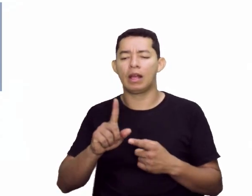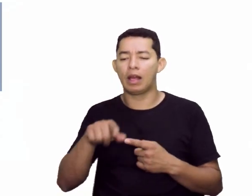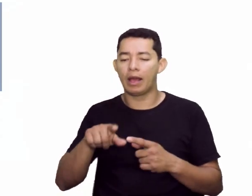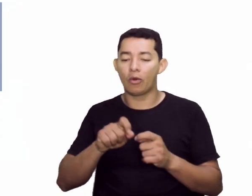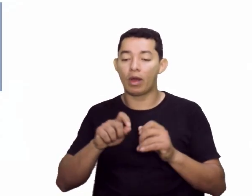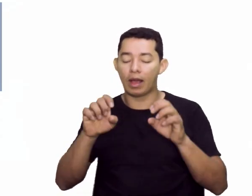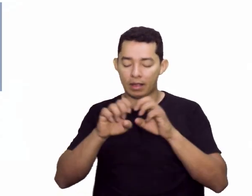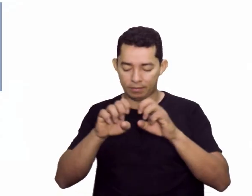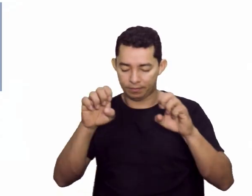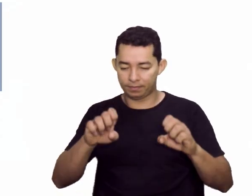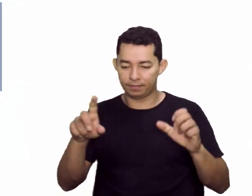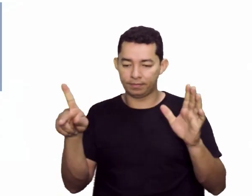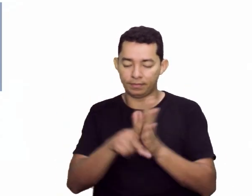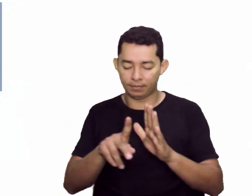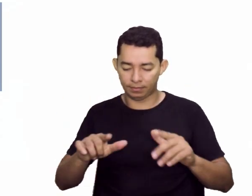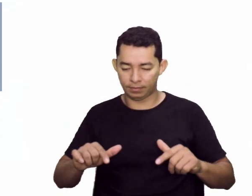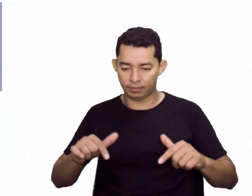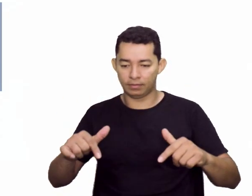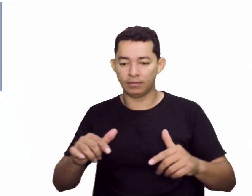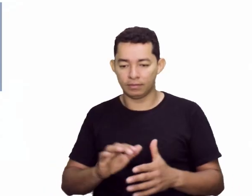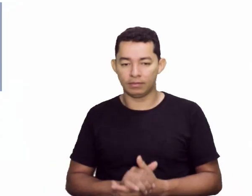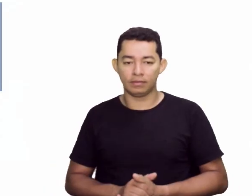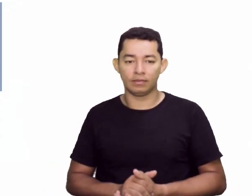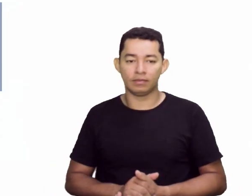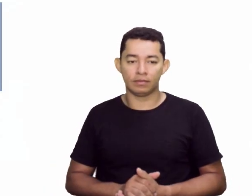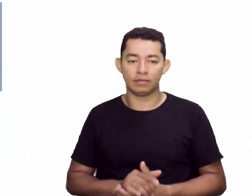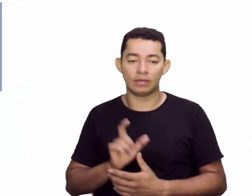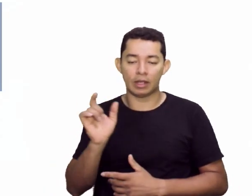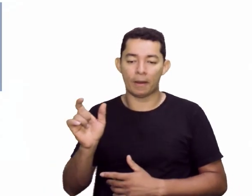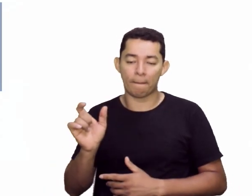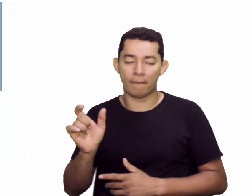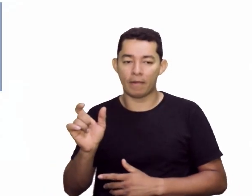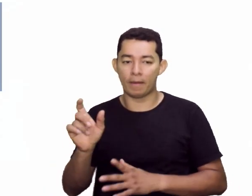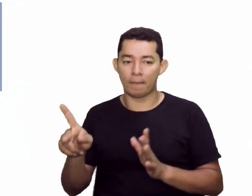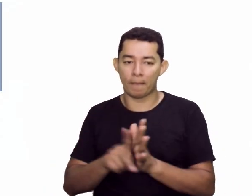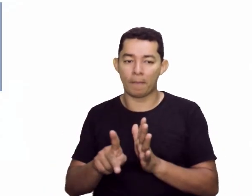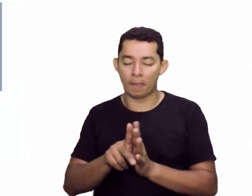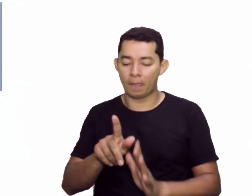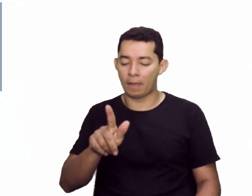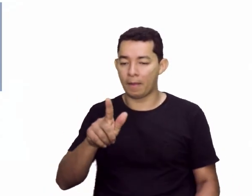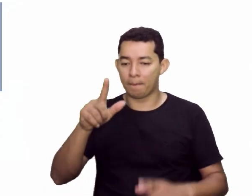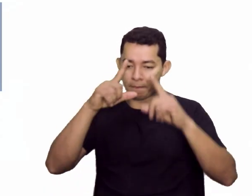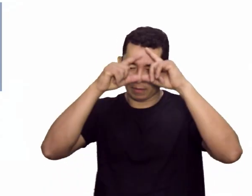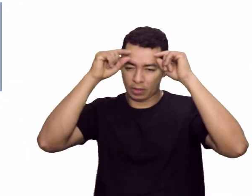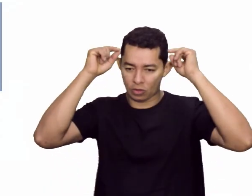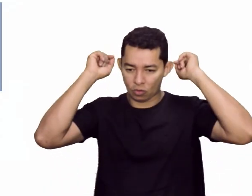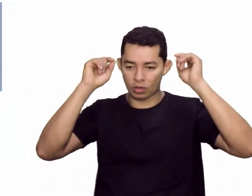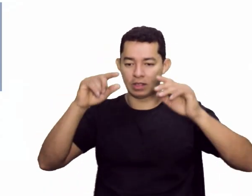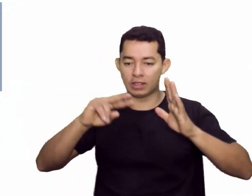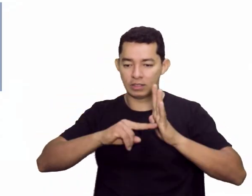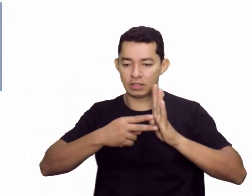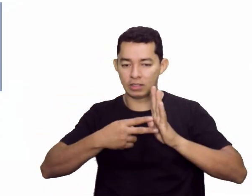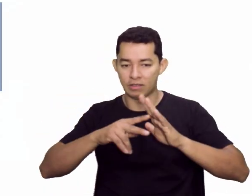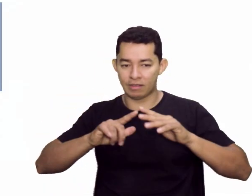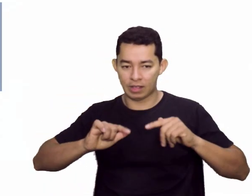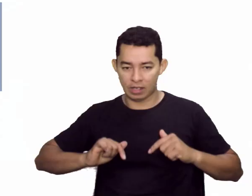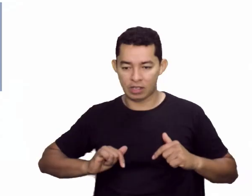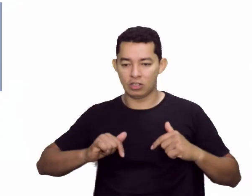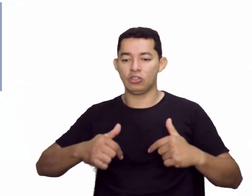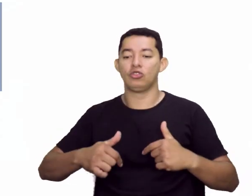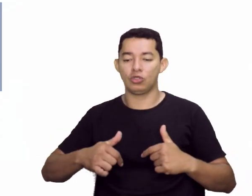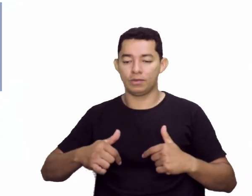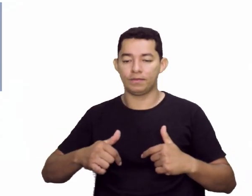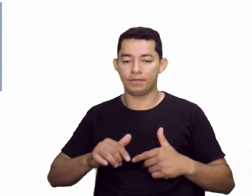da ação. Porque essa palavra vem até do grego. O drama é fazer, agir, ok? Então tem a ver